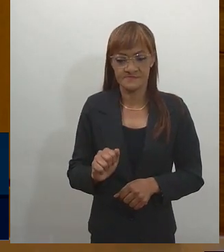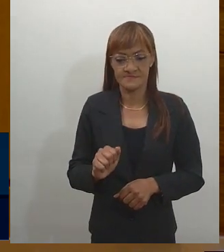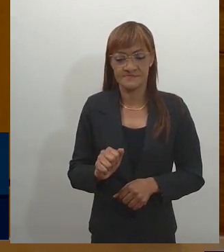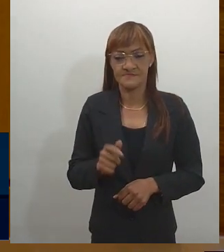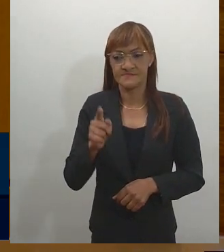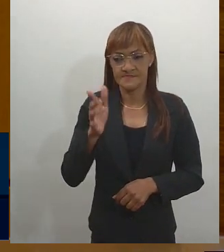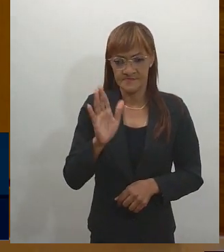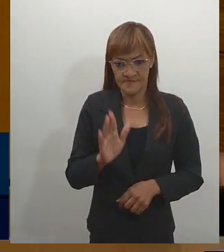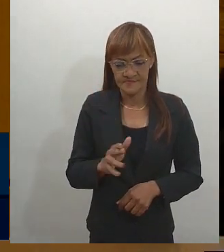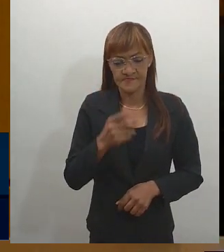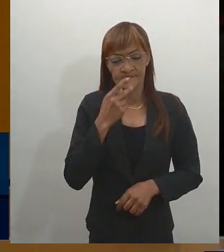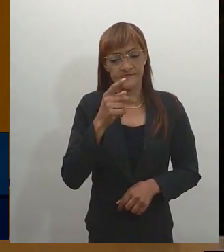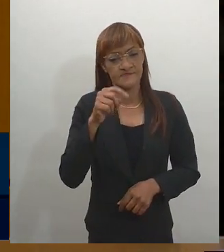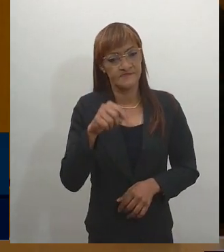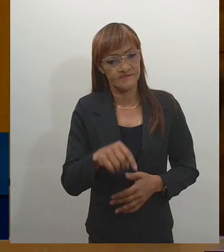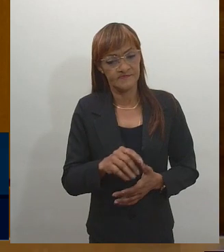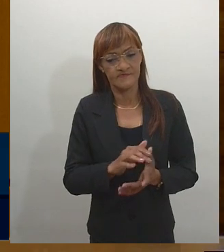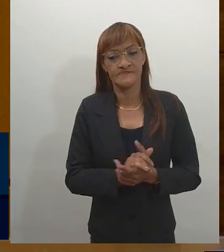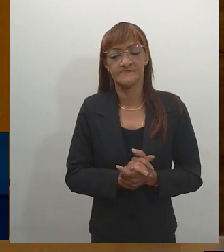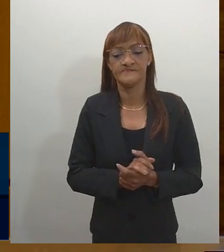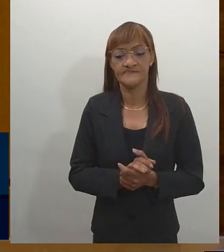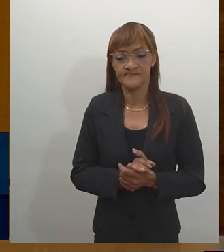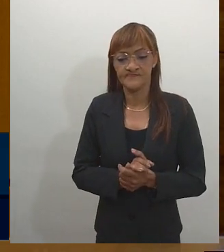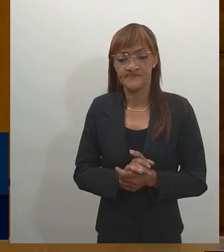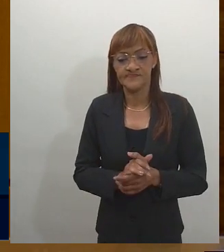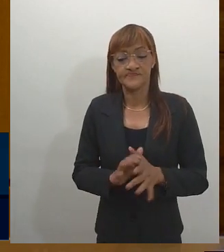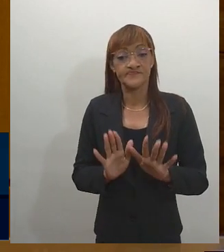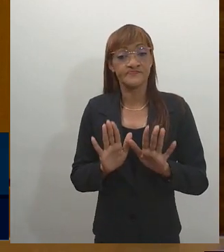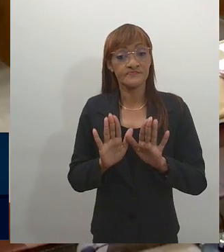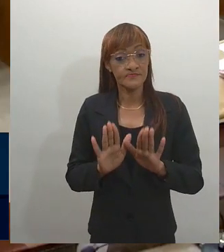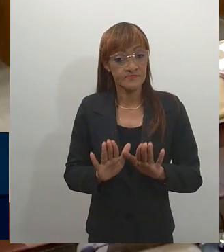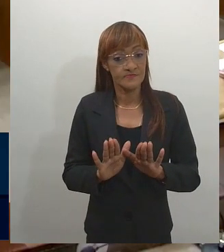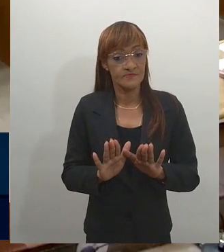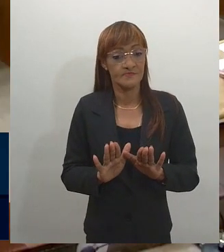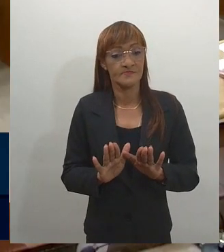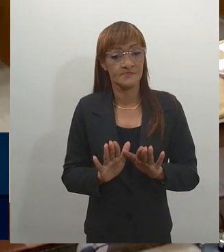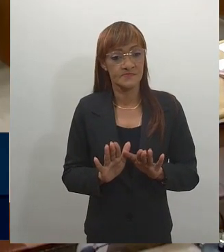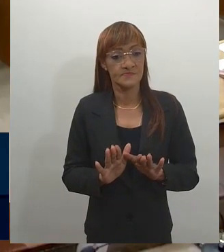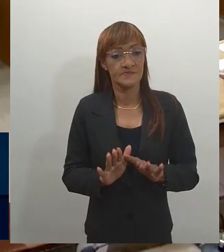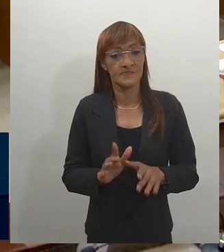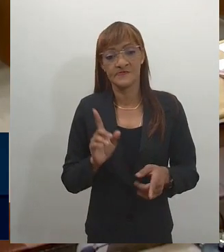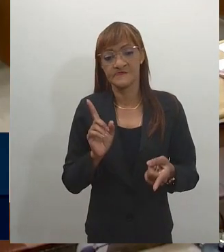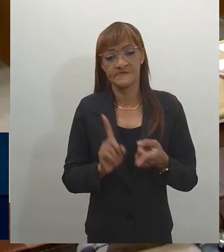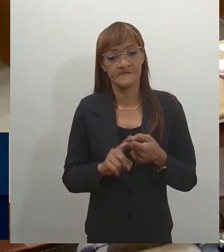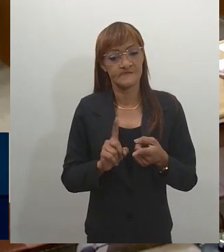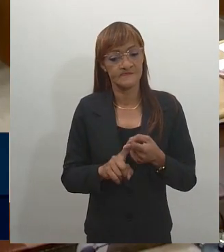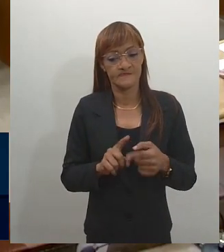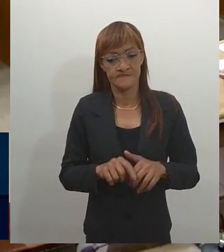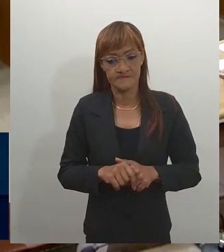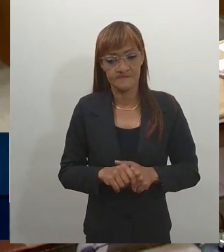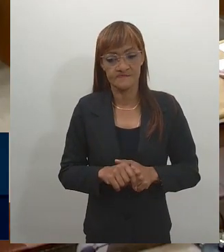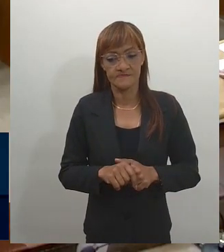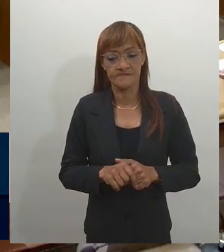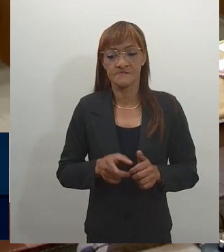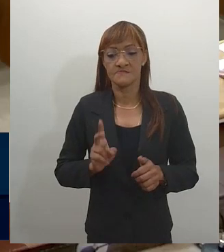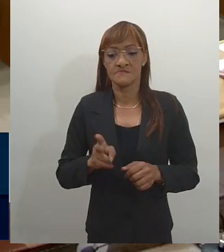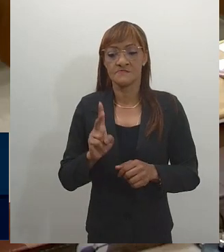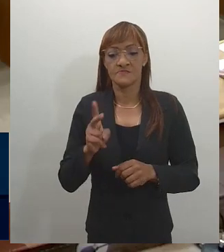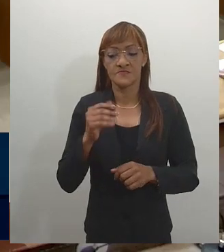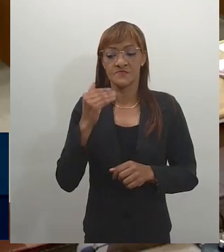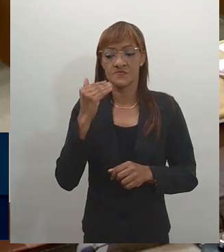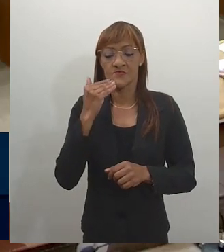Assembleia, mas que também, o que não faltam, são buracos naquele trecho. Como também